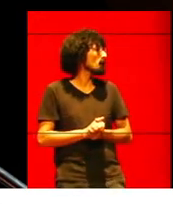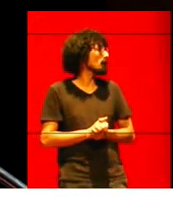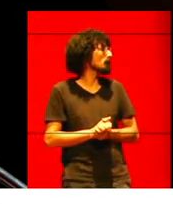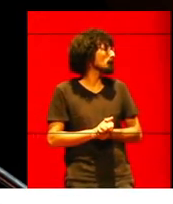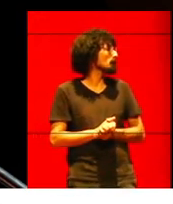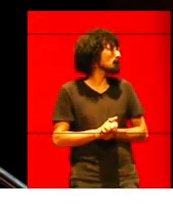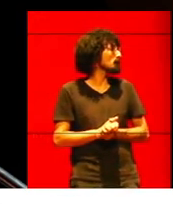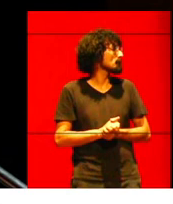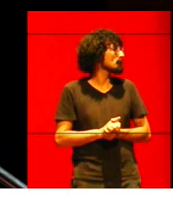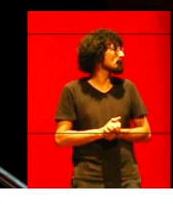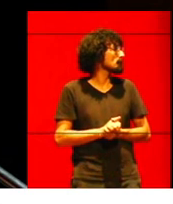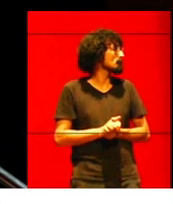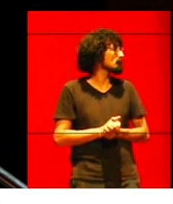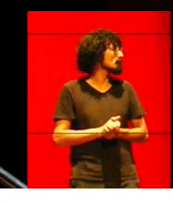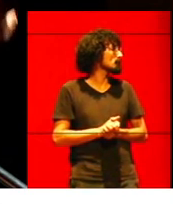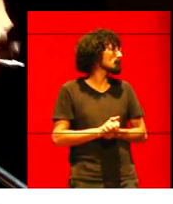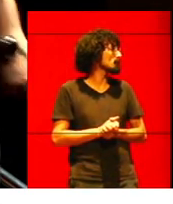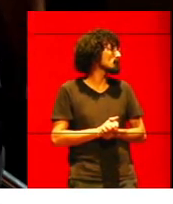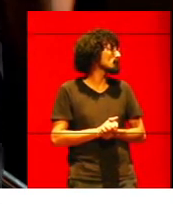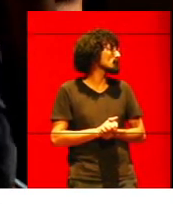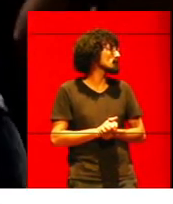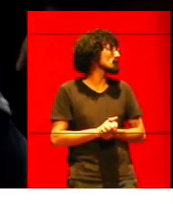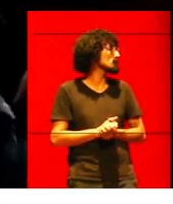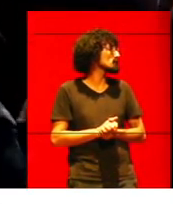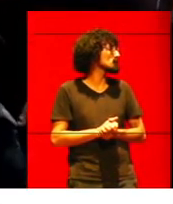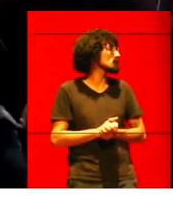Senão eu não vou ouvir.